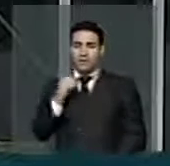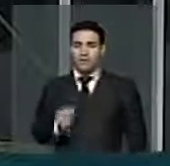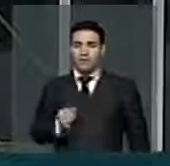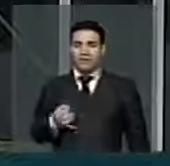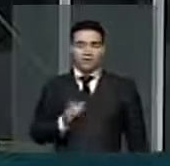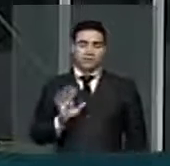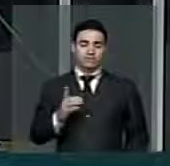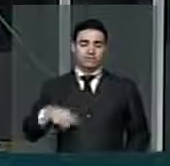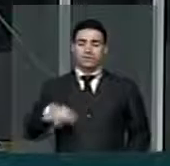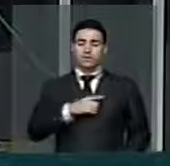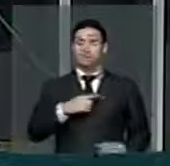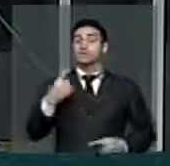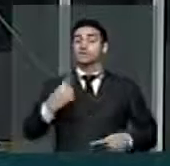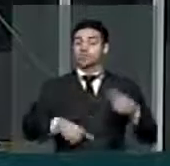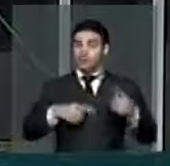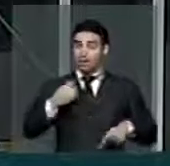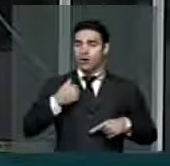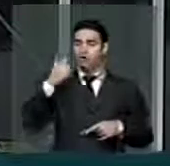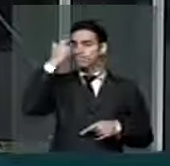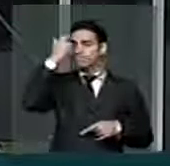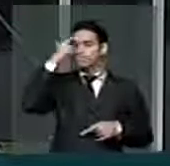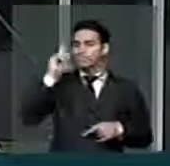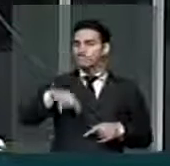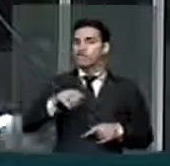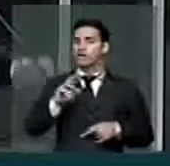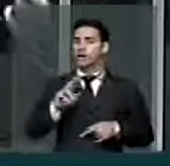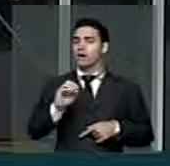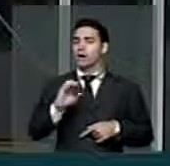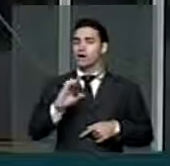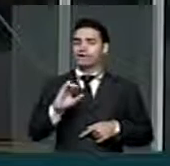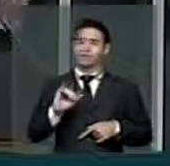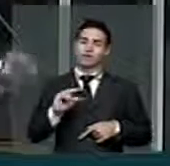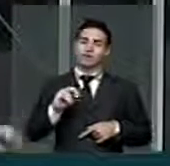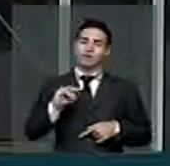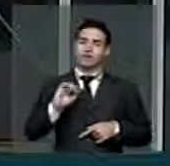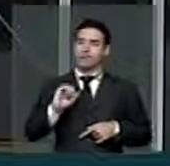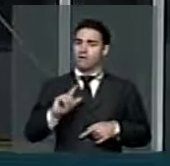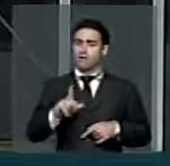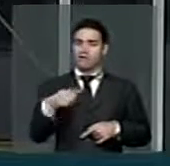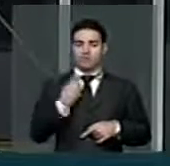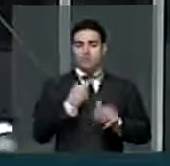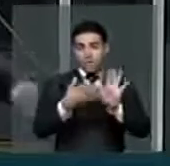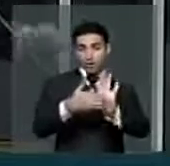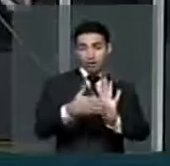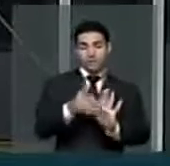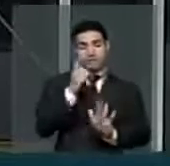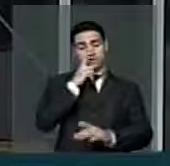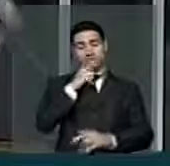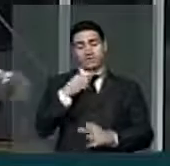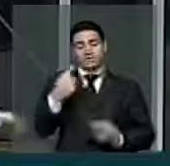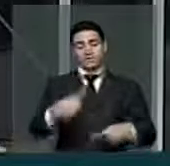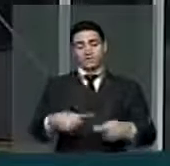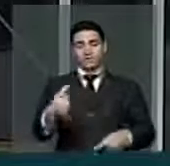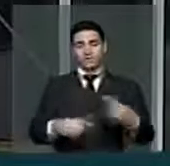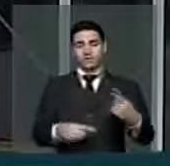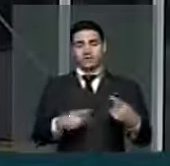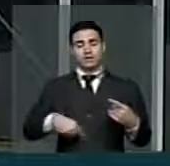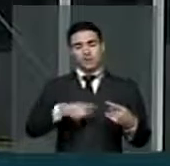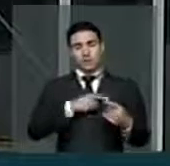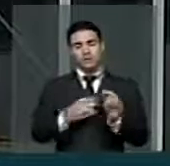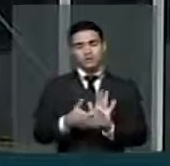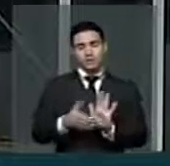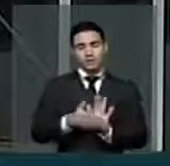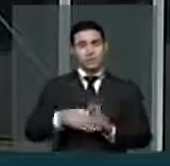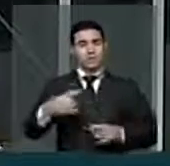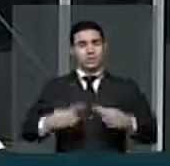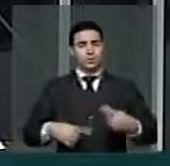debate racional, estamos fazendo um debate equilibrado, estamos propondo o debate, estamos propondo a discussão,